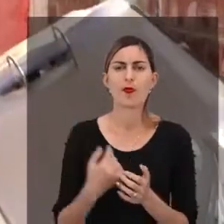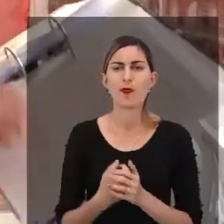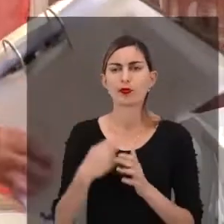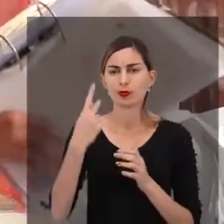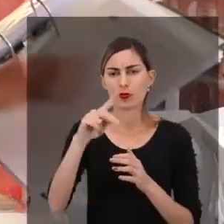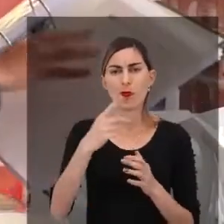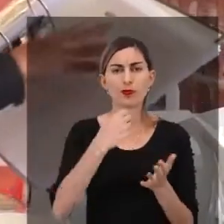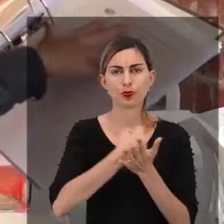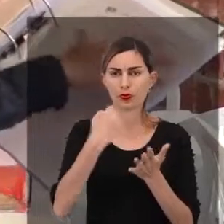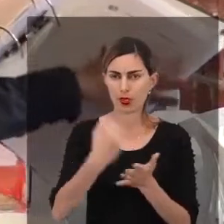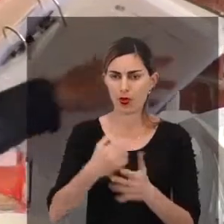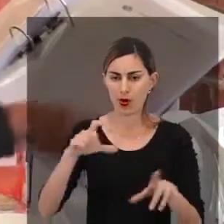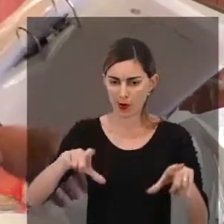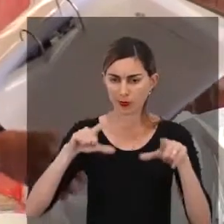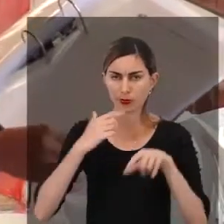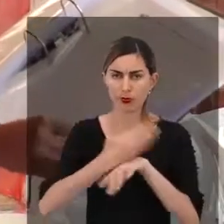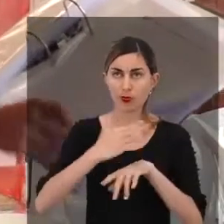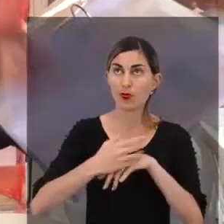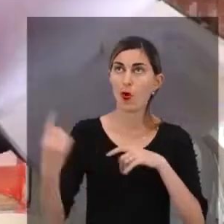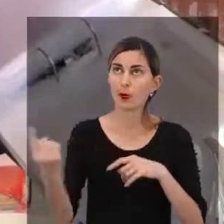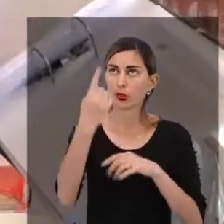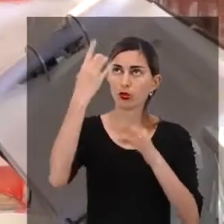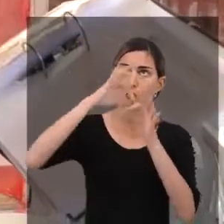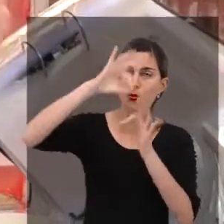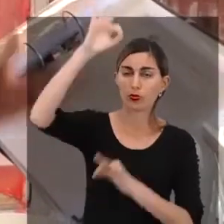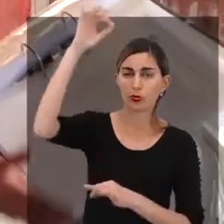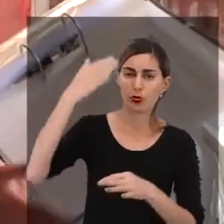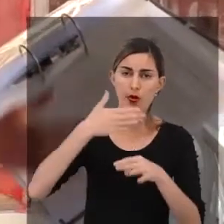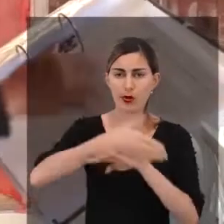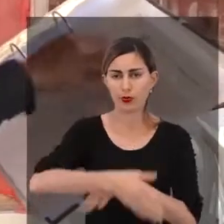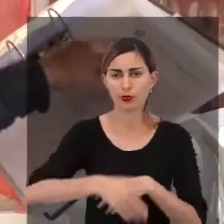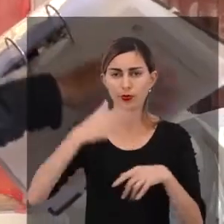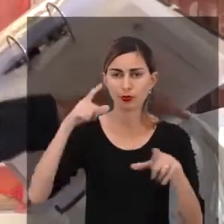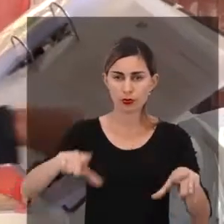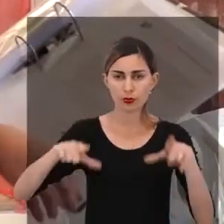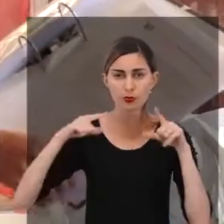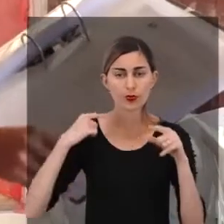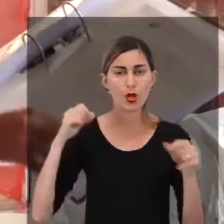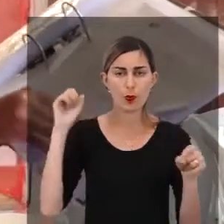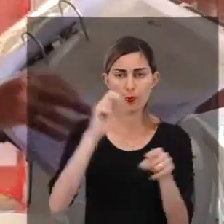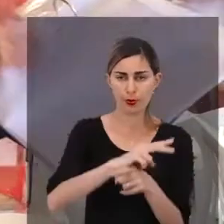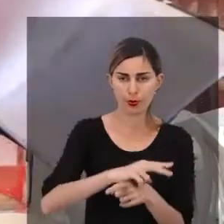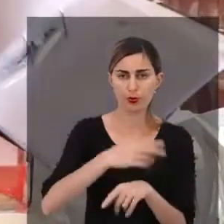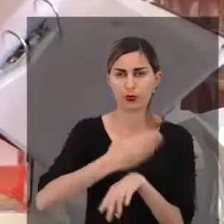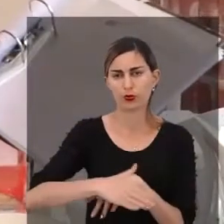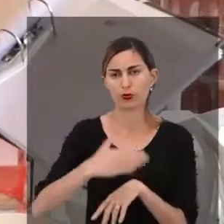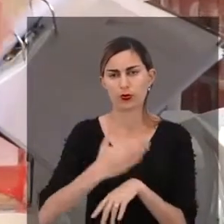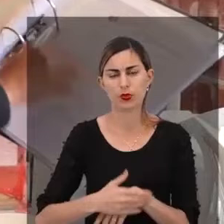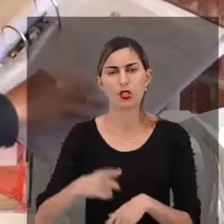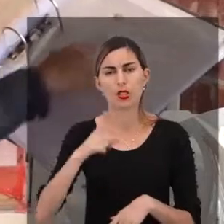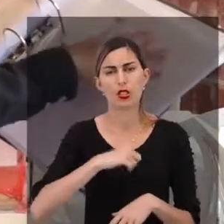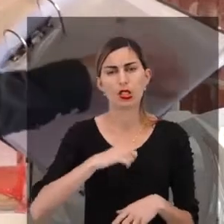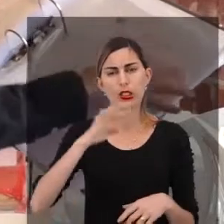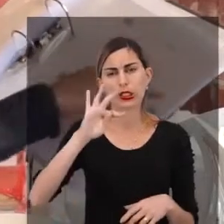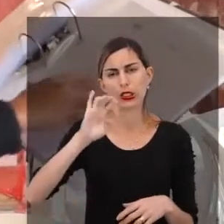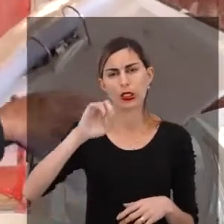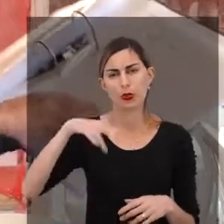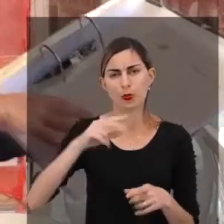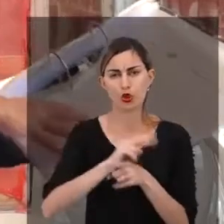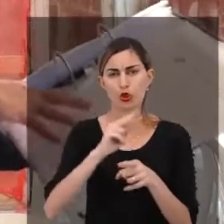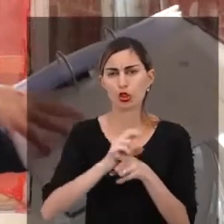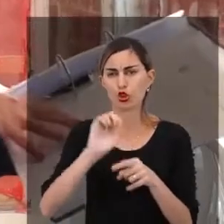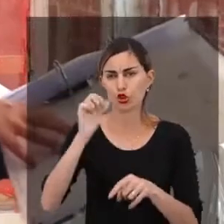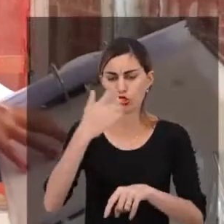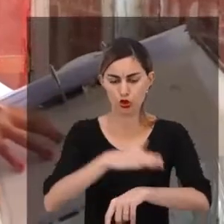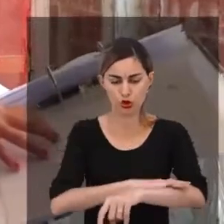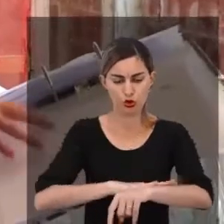funcionário. Aqui eu tenho certificado de treinamento em altura, assim que ele entra, certificado de treinamento admissional, né? Aqui eu tenho um termo de